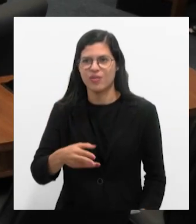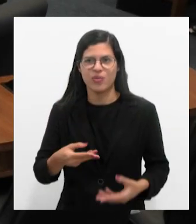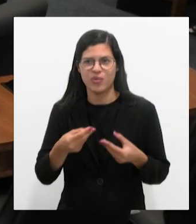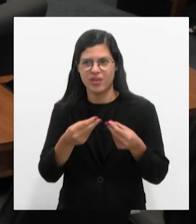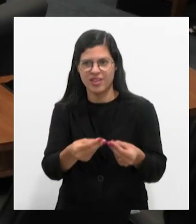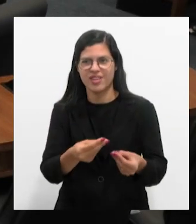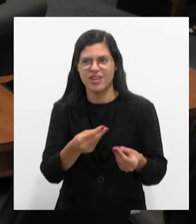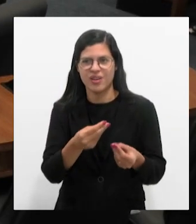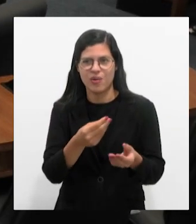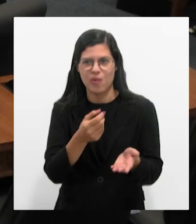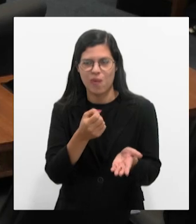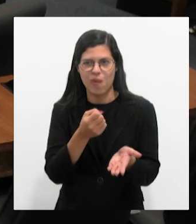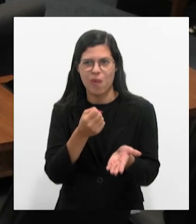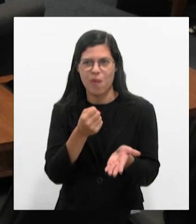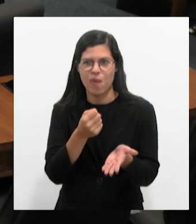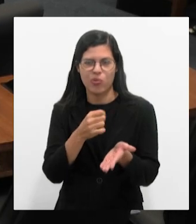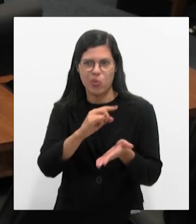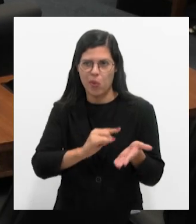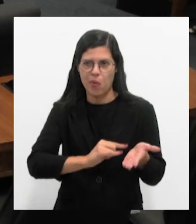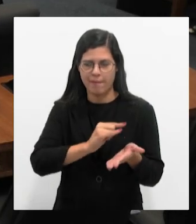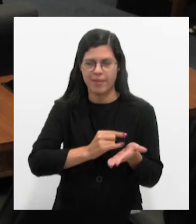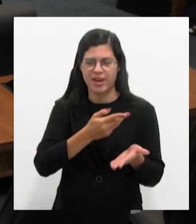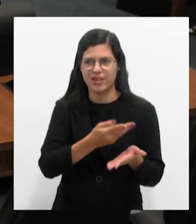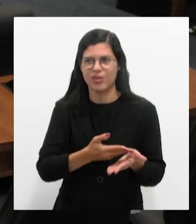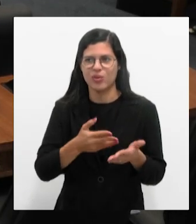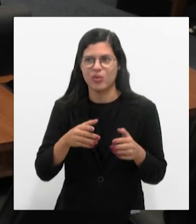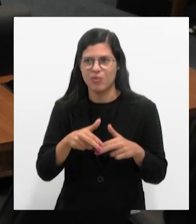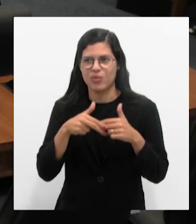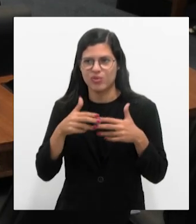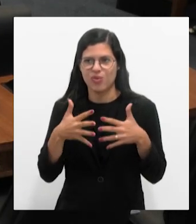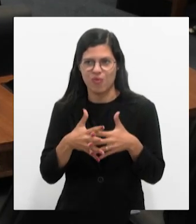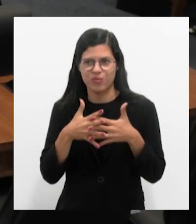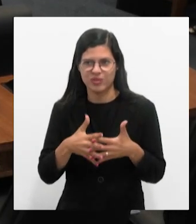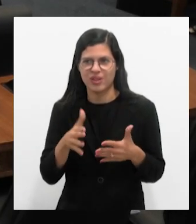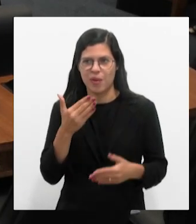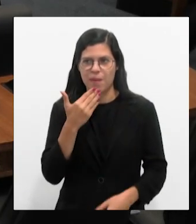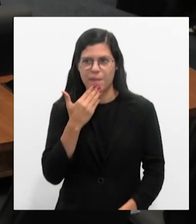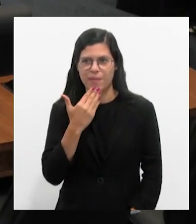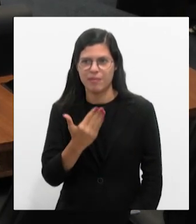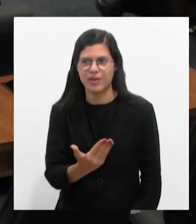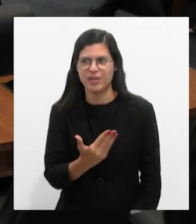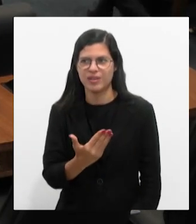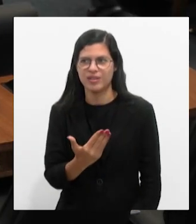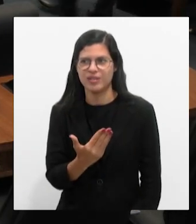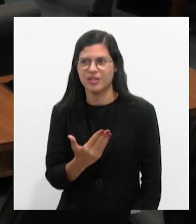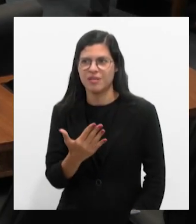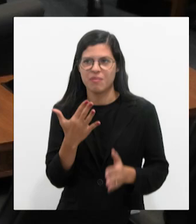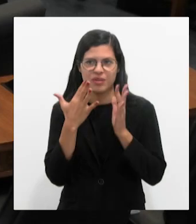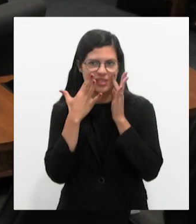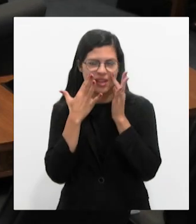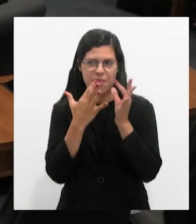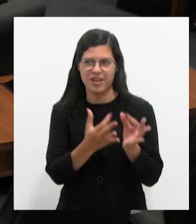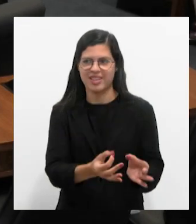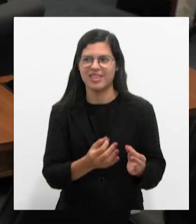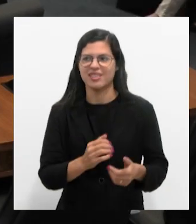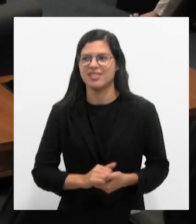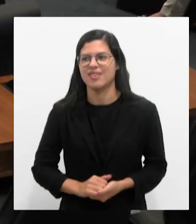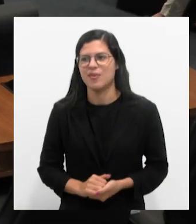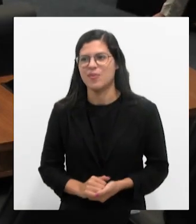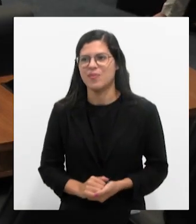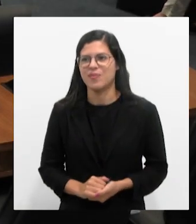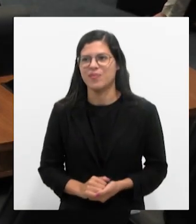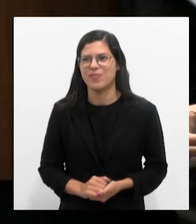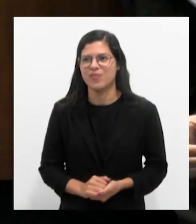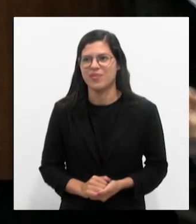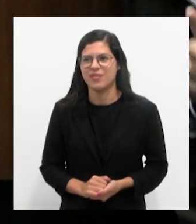está gerando uma confusão aqui na casa, deputada Tia Ju. Então, pedir que Vossa Excelência possa dar uma atenção ao meu amigo,